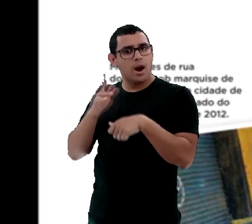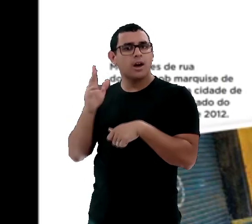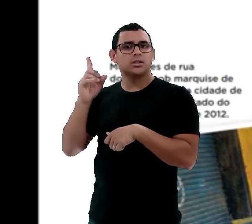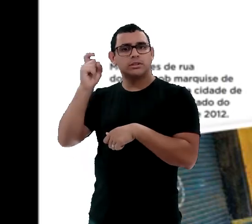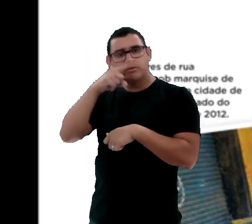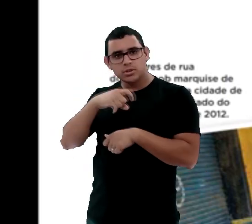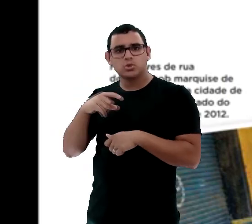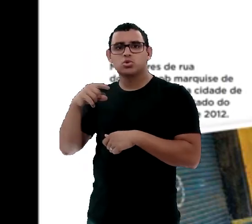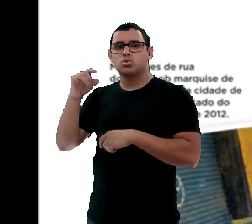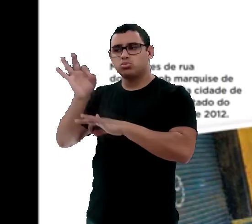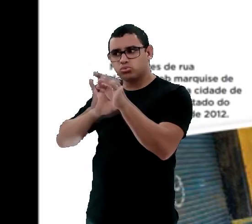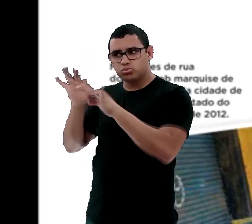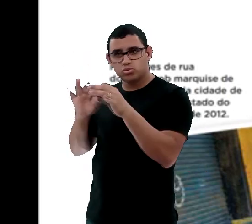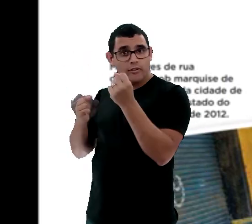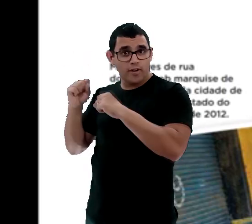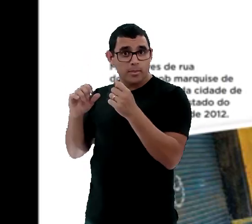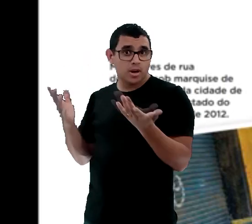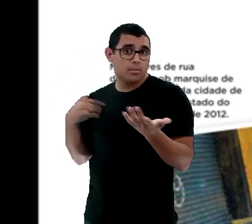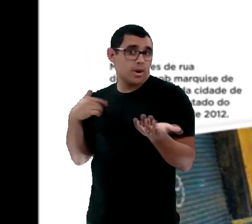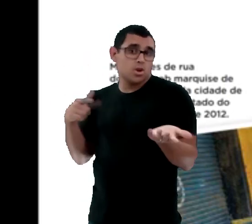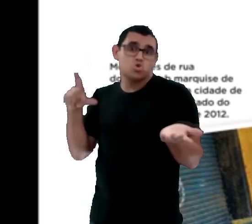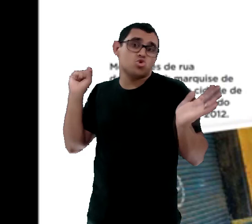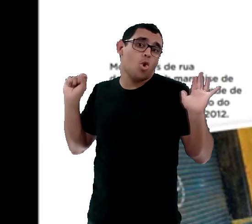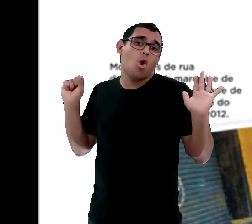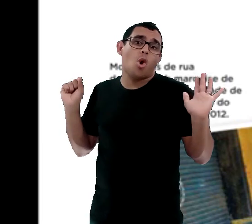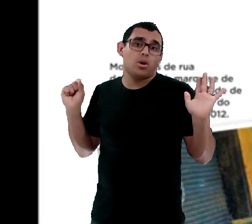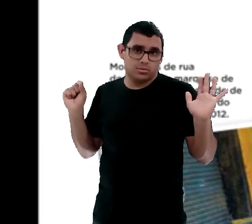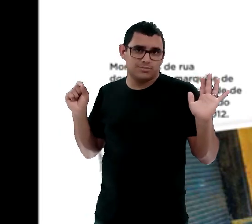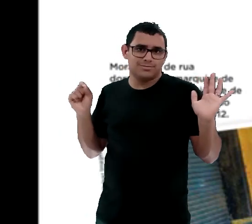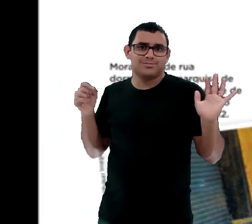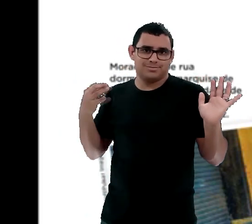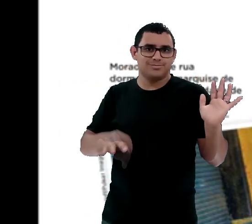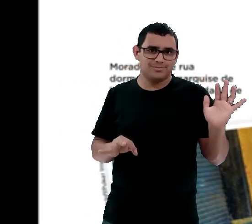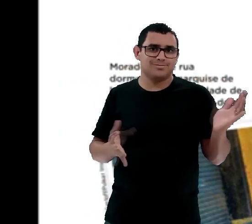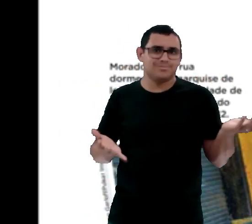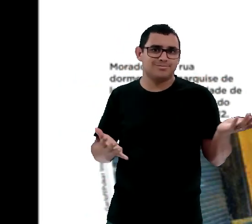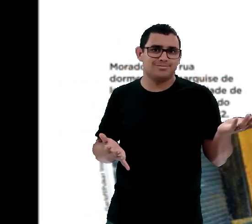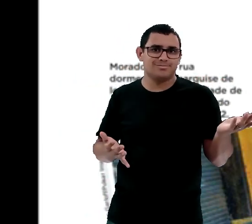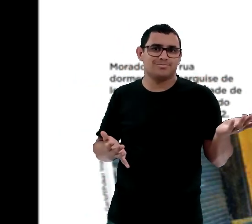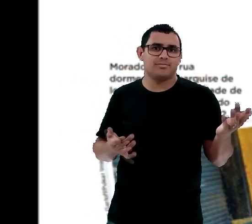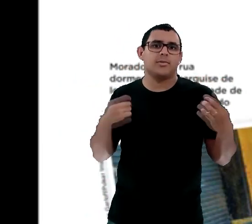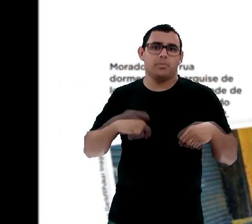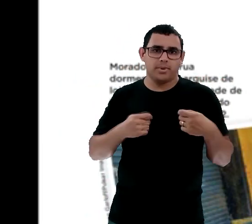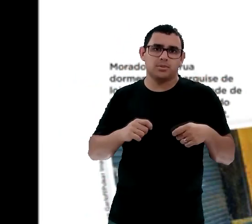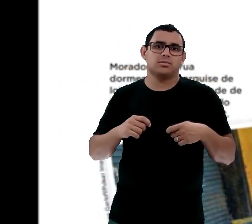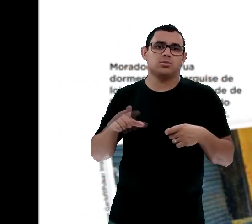só subsistir, a pessoa não quer só sobreviver, ela quer ter bens.